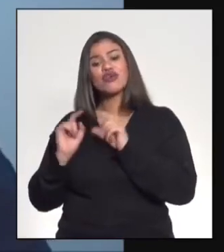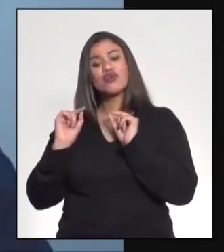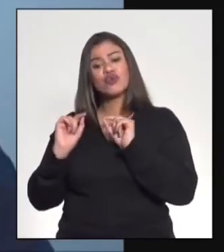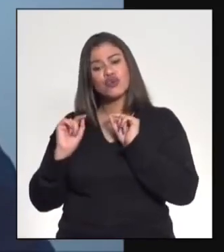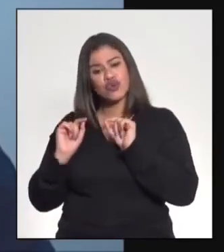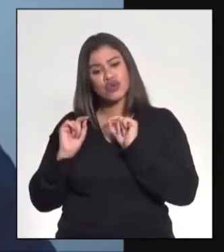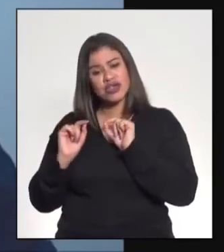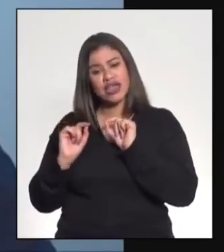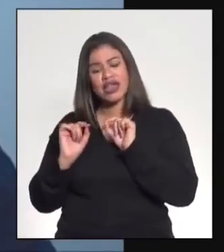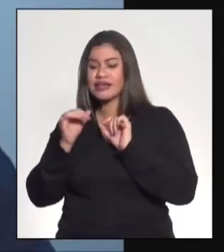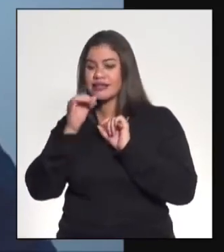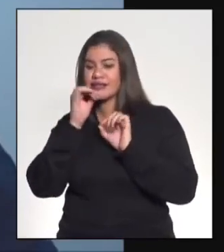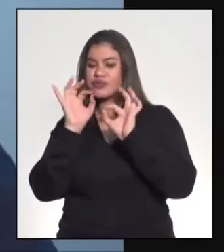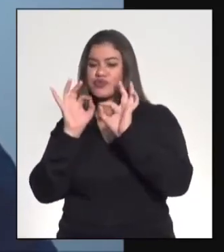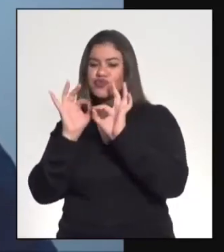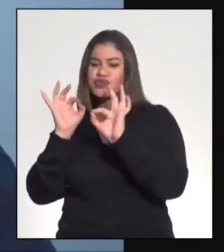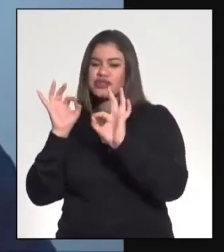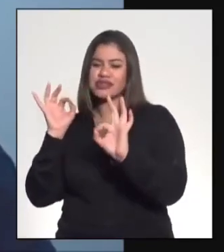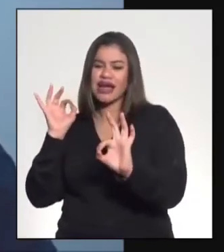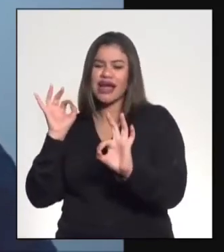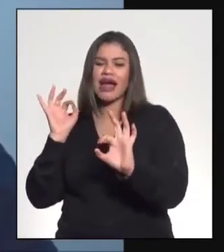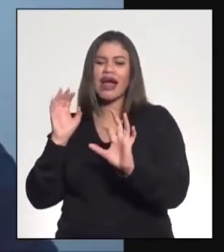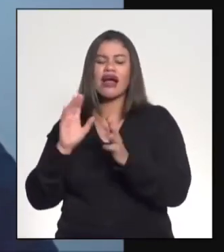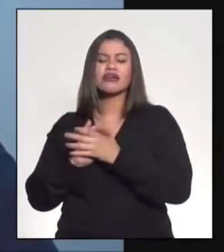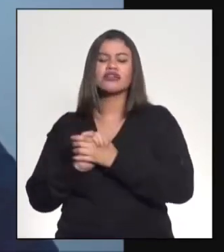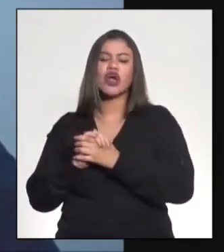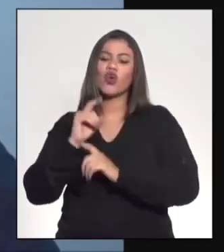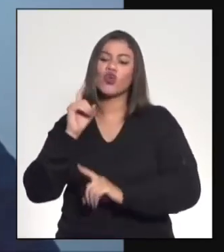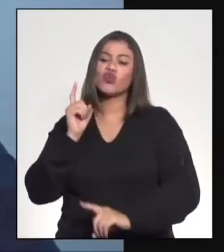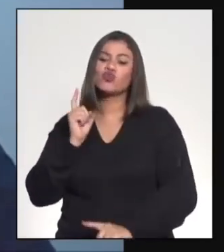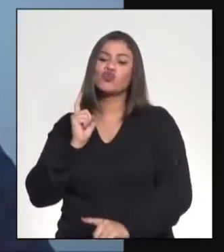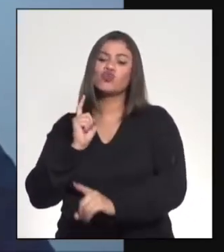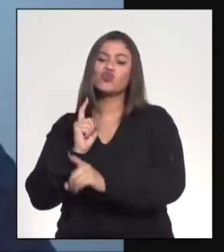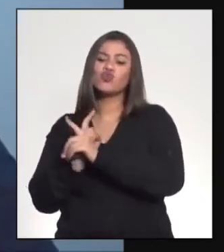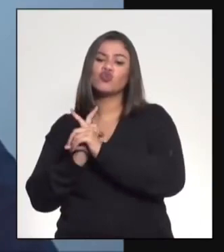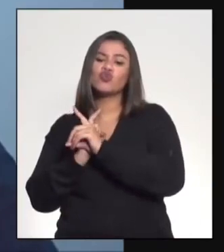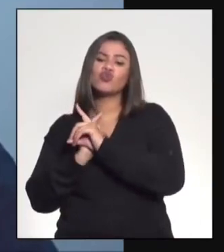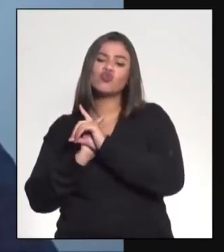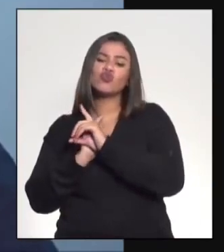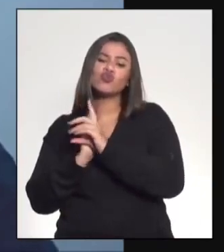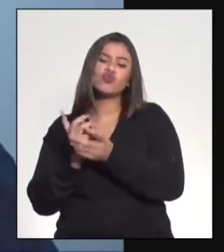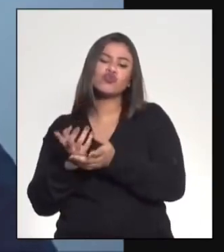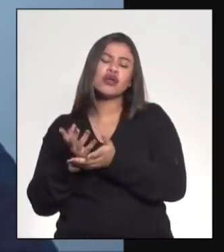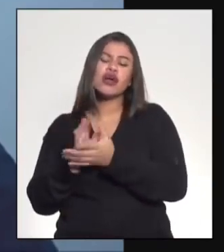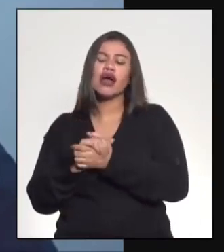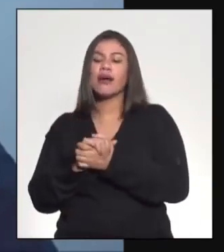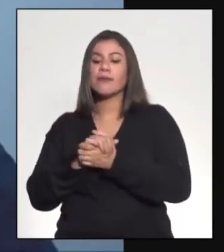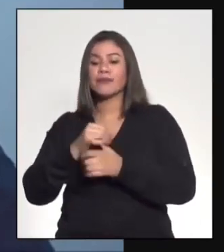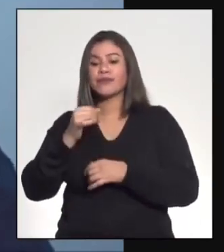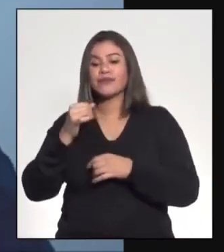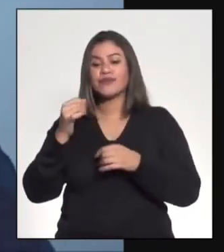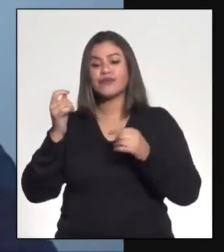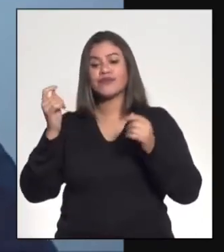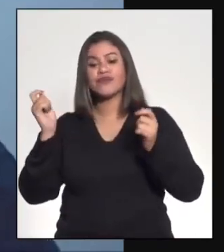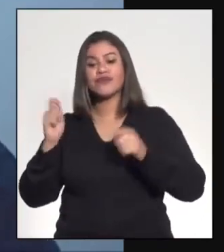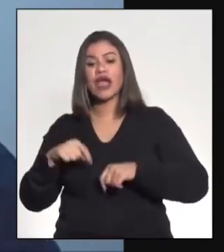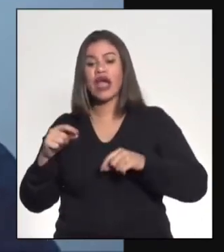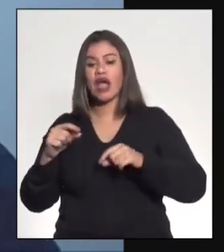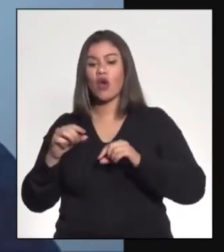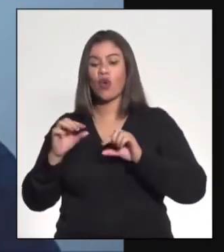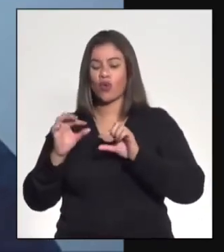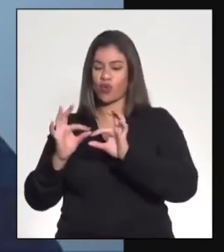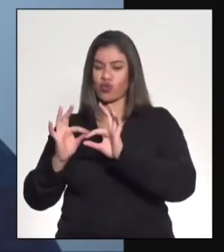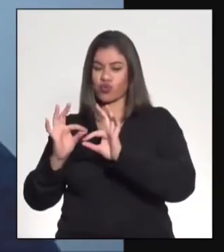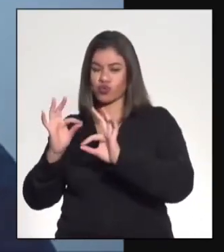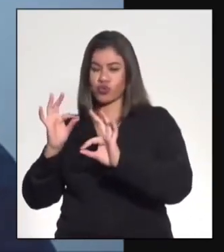as distâncias, né? A forma com que você identifica uma nota musical, né? Ela tem um comprimento,